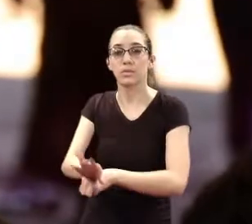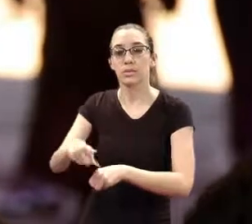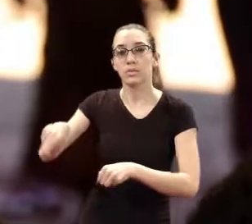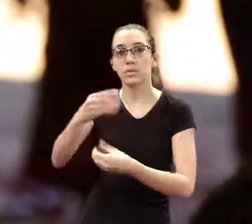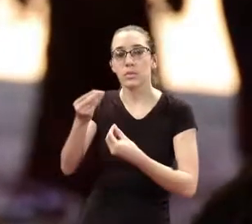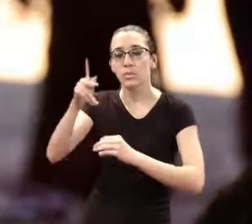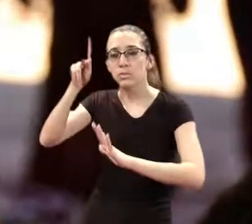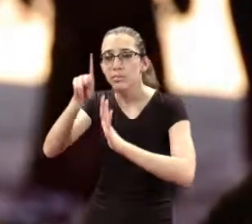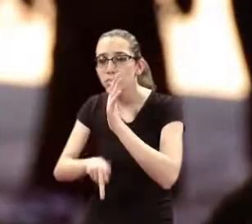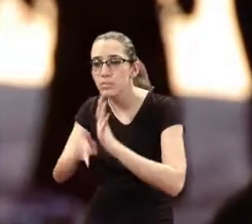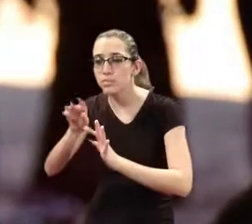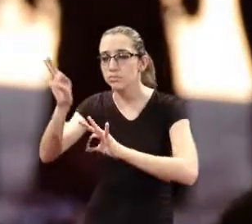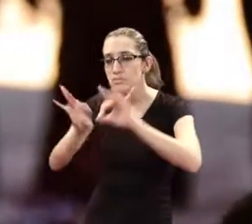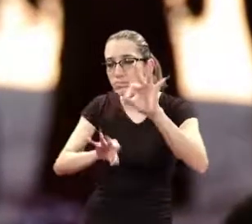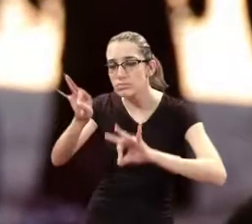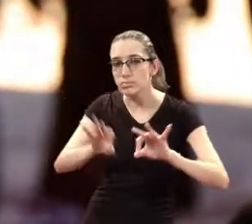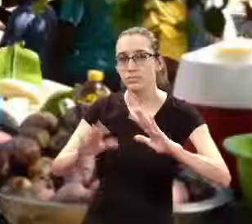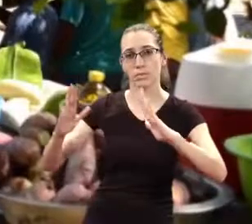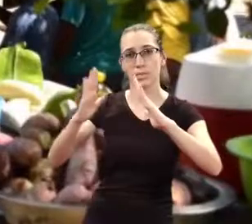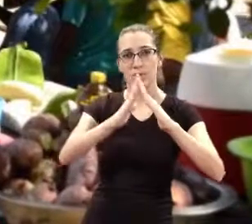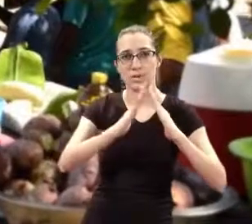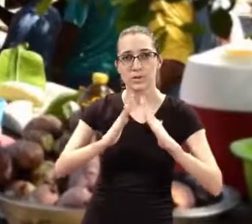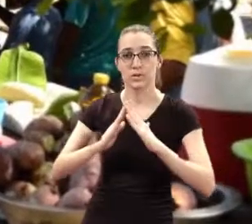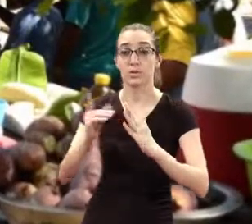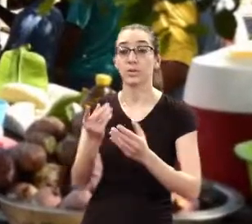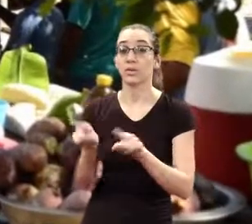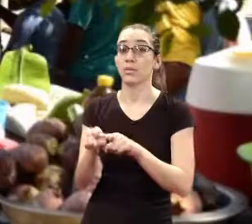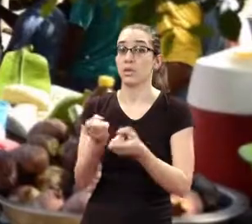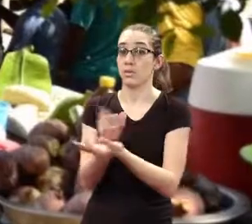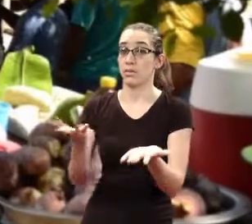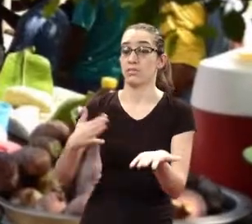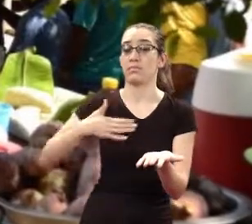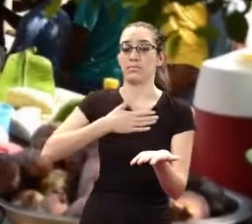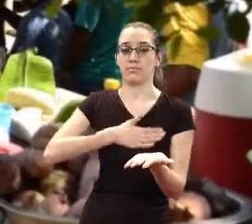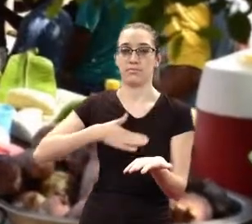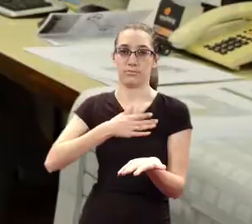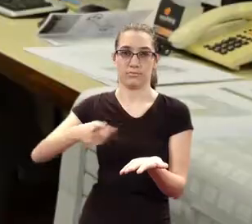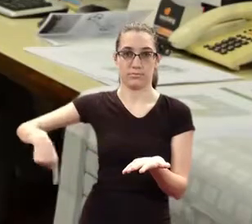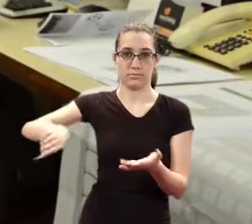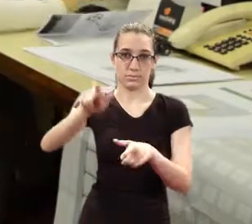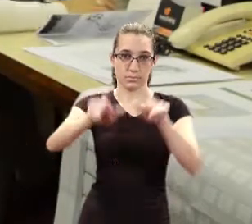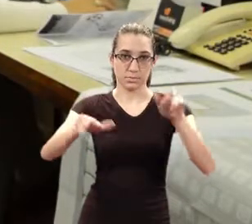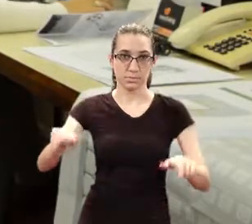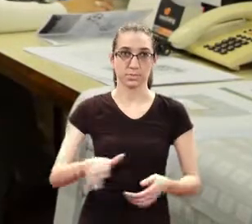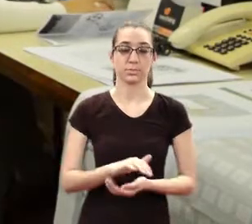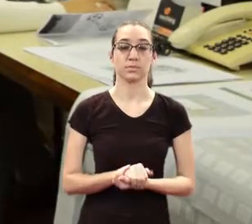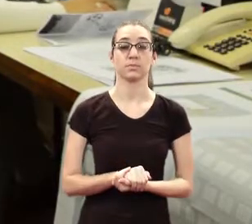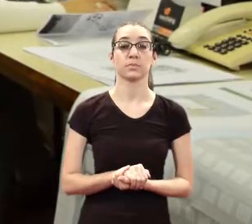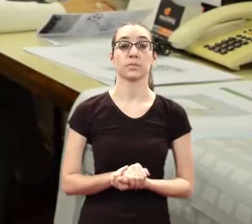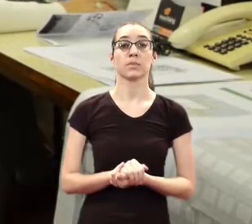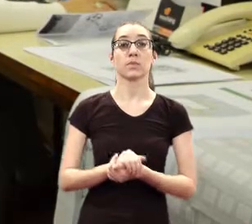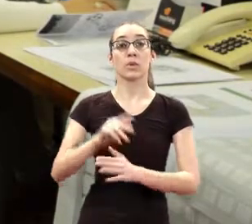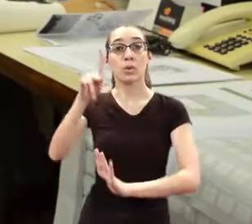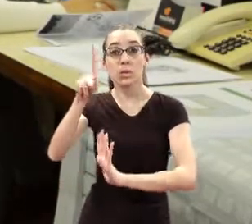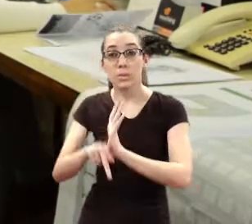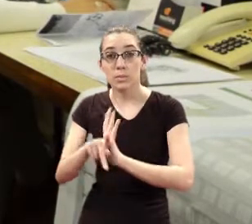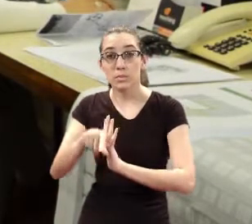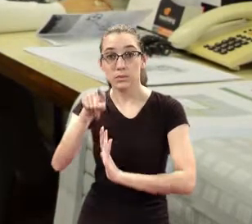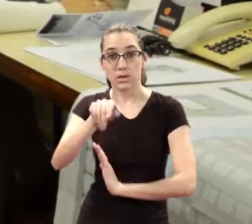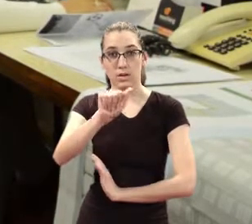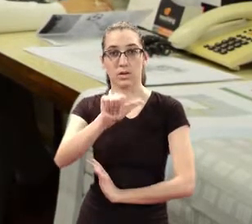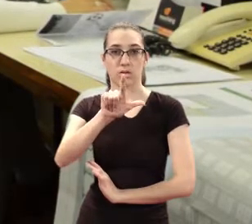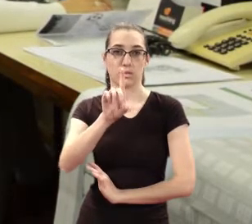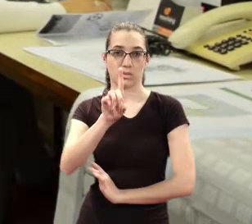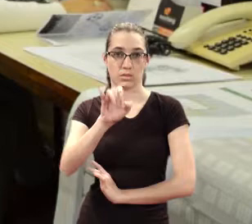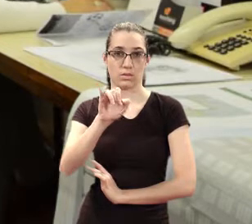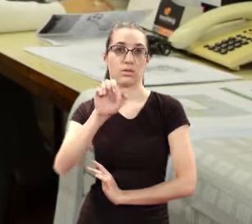auxiliar no planejamento e disposição das moradias, bem como no bem-estar de seus habitantes. O projeto da aldeia é um trabalho